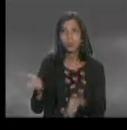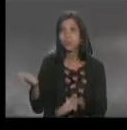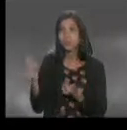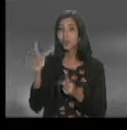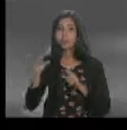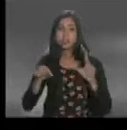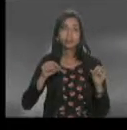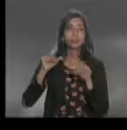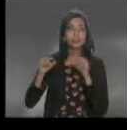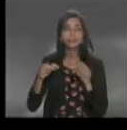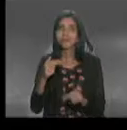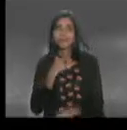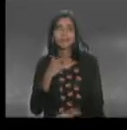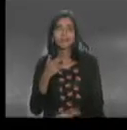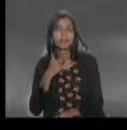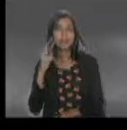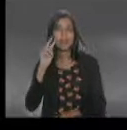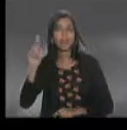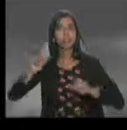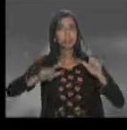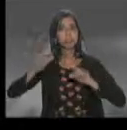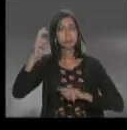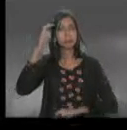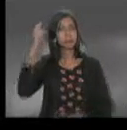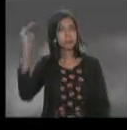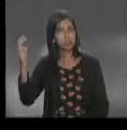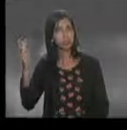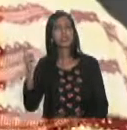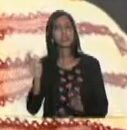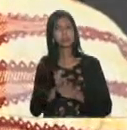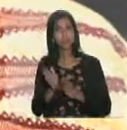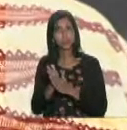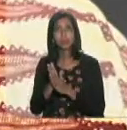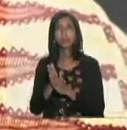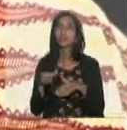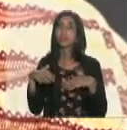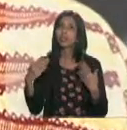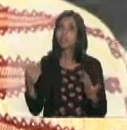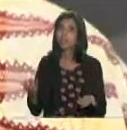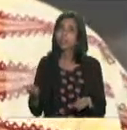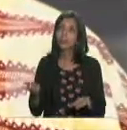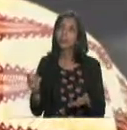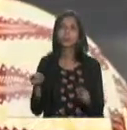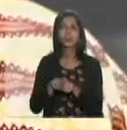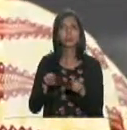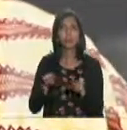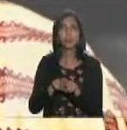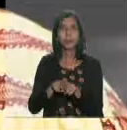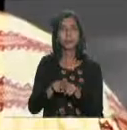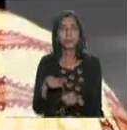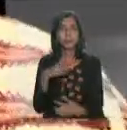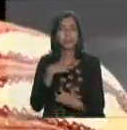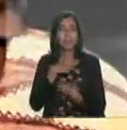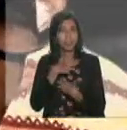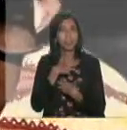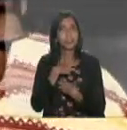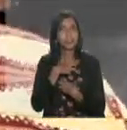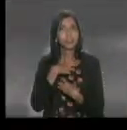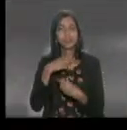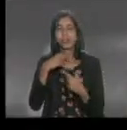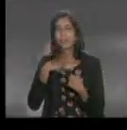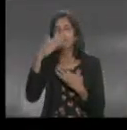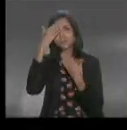têm opção de ver um programa tão inteligente do que vocês estão fazendo, e tão assim pele, né? Tão alma.